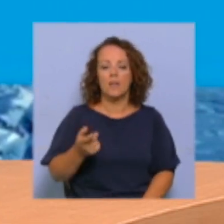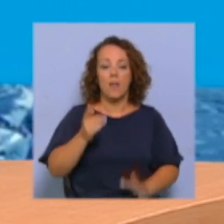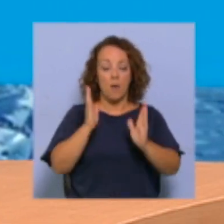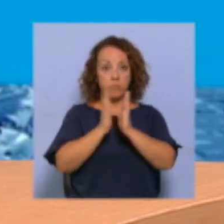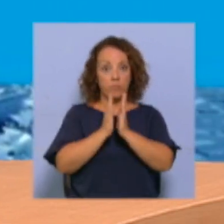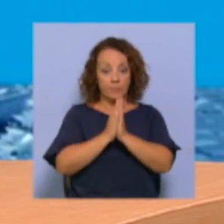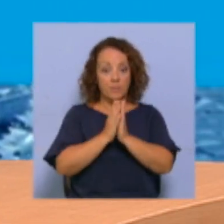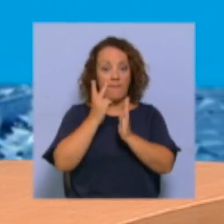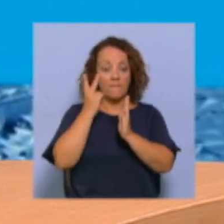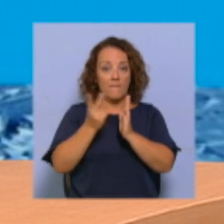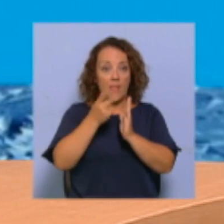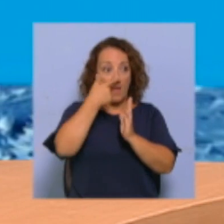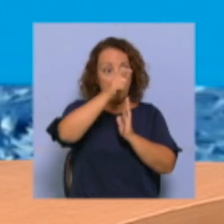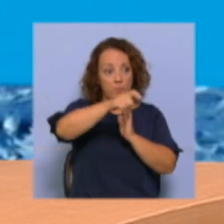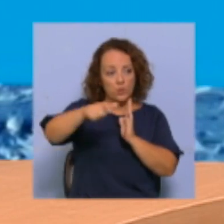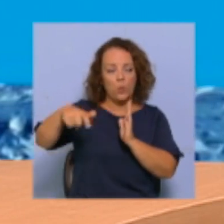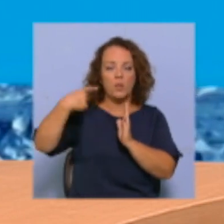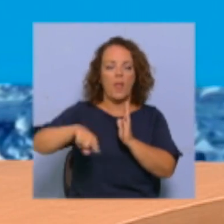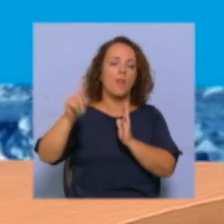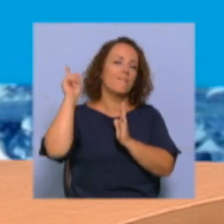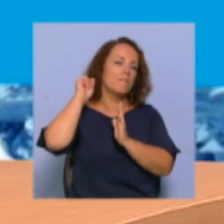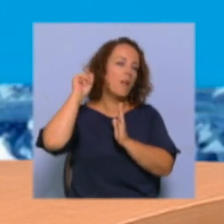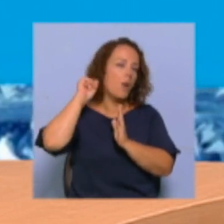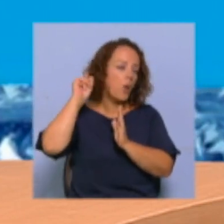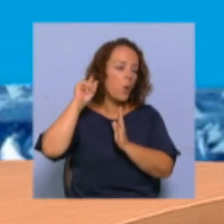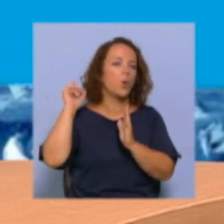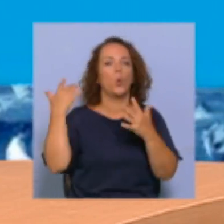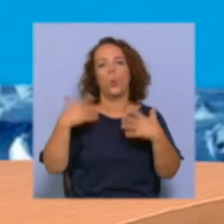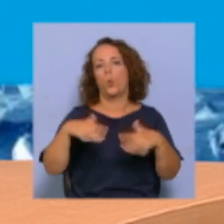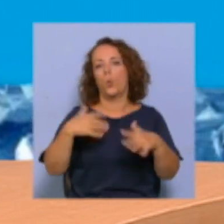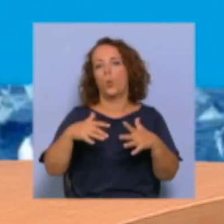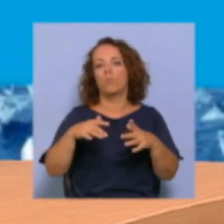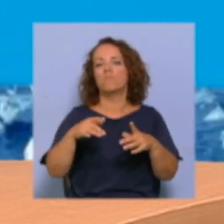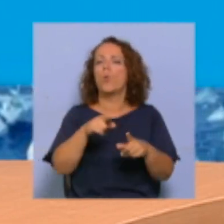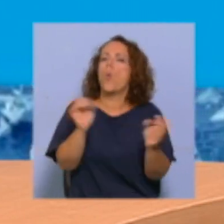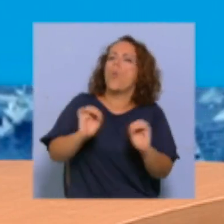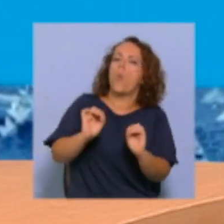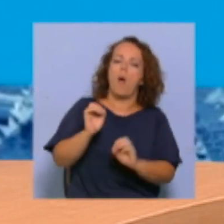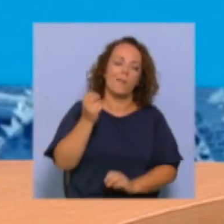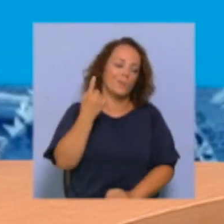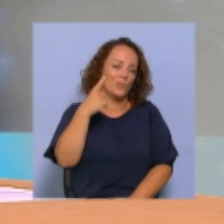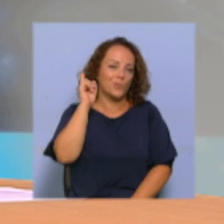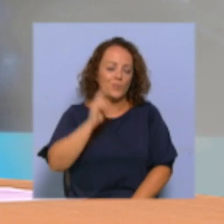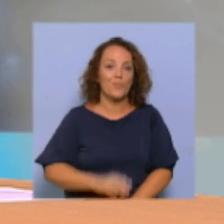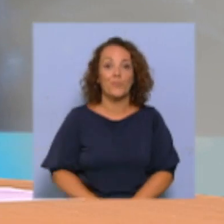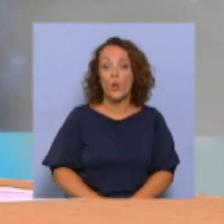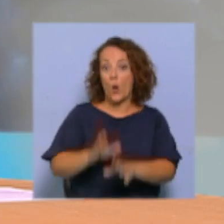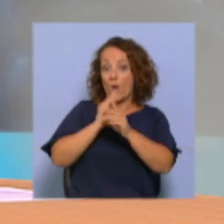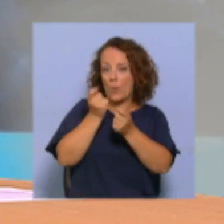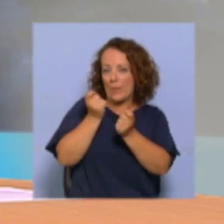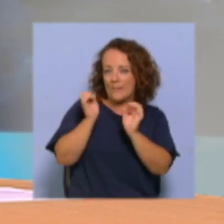religiosa na vida das pessoas tem um valor e uma importância que dificilmente se pode negar. Quase no fim da nossa